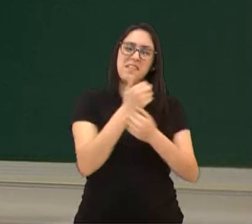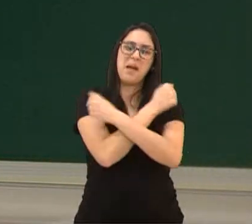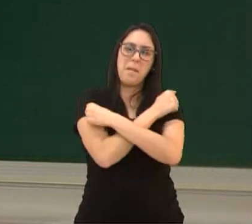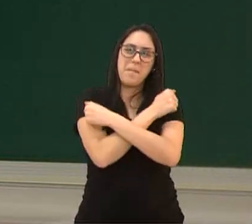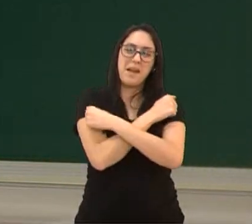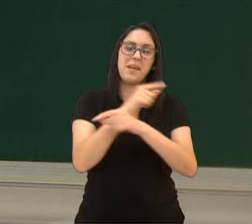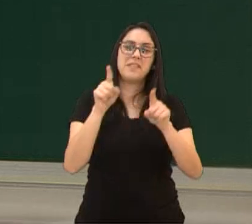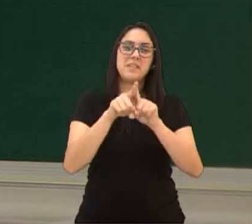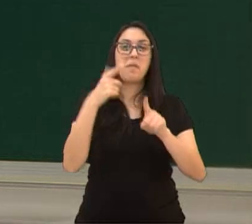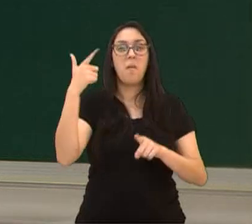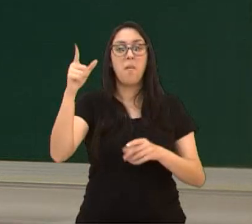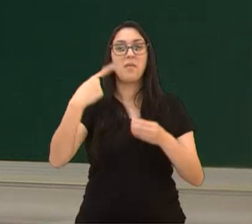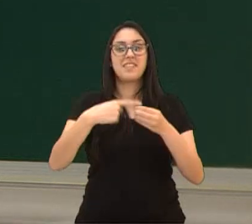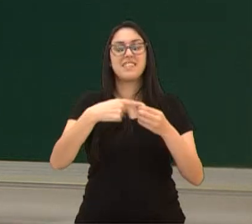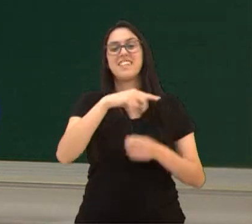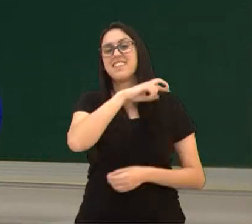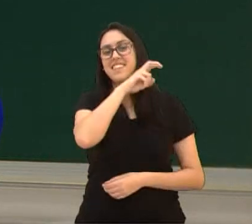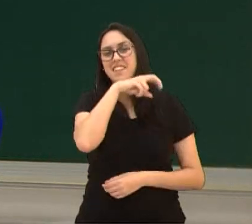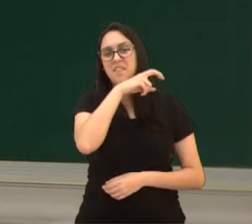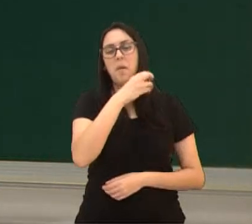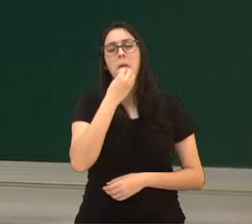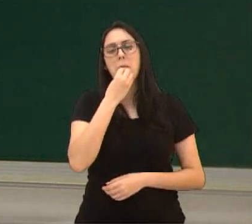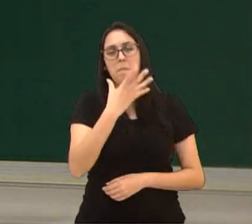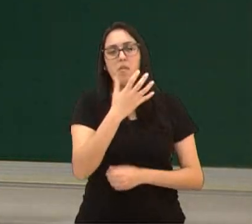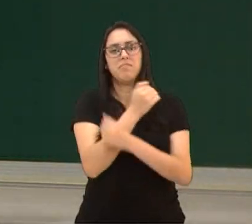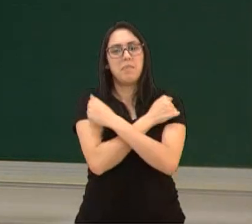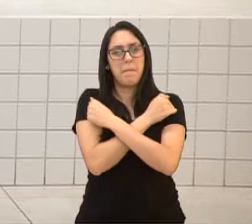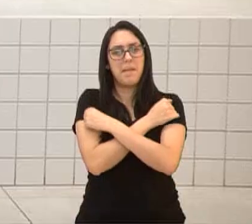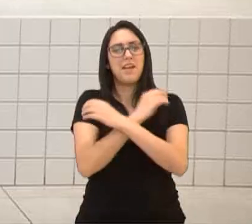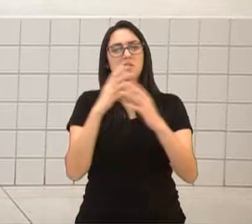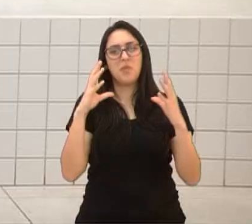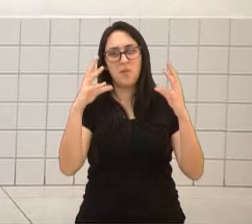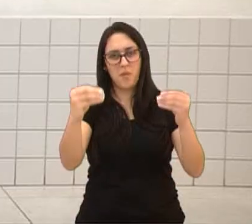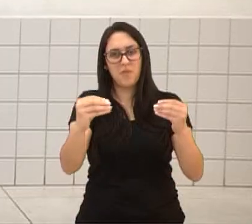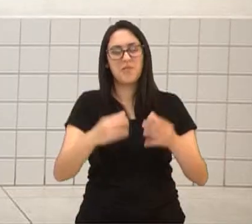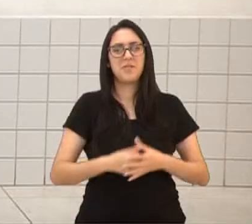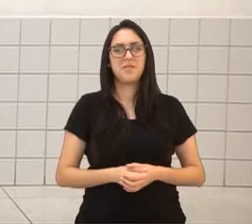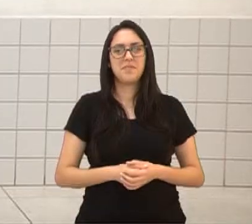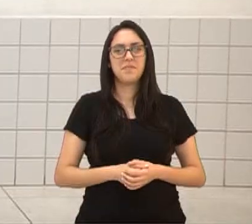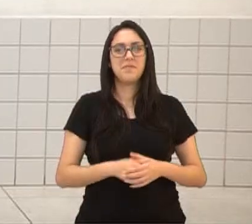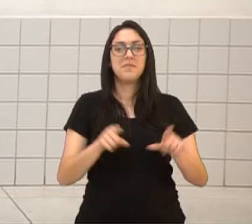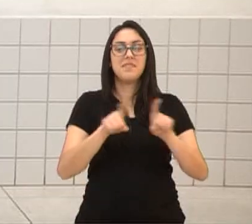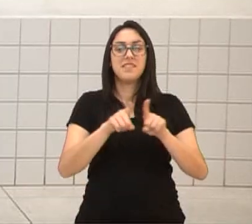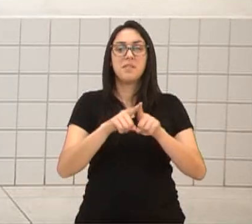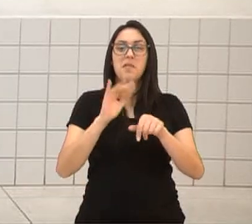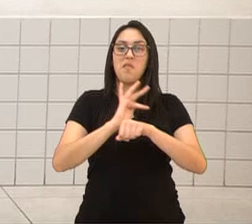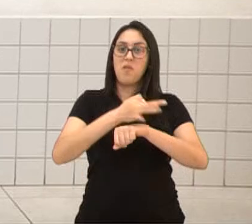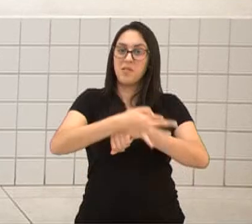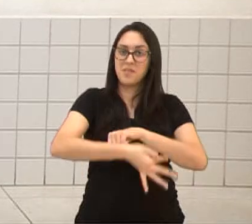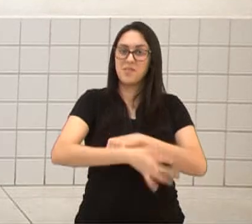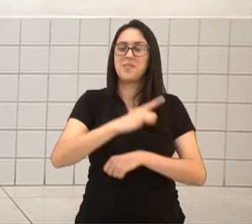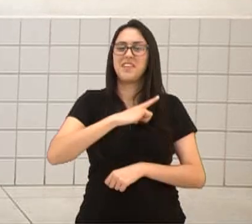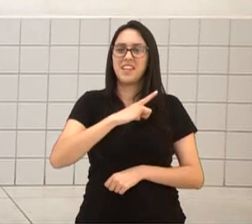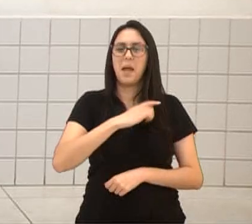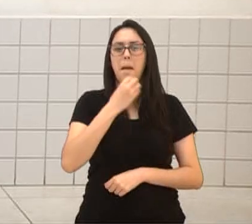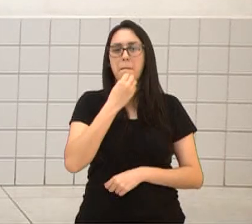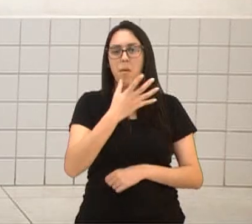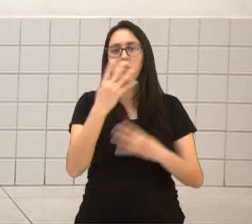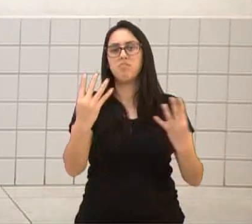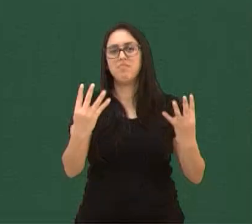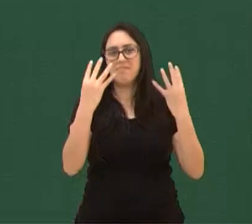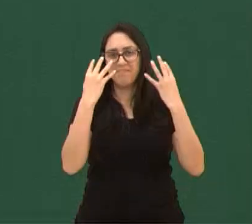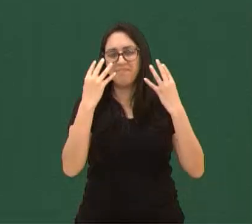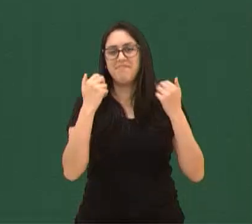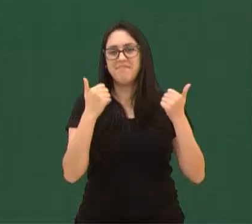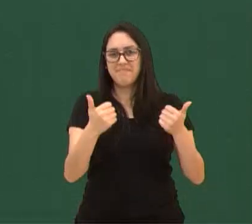pessoal de Cascavel também mandando um abraço. Um forte abraço a todos. Pessoal de Foz do Iguaçu também. Que legal ter vocês aqui com a